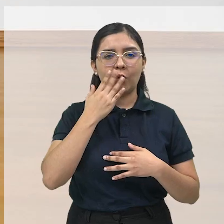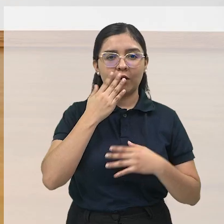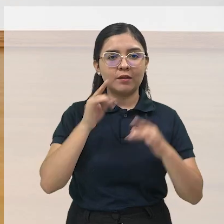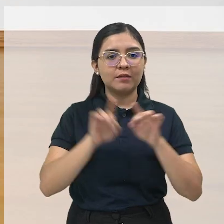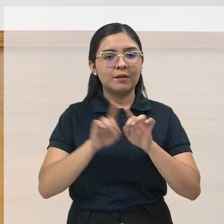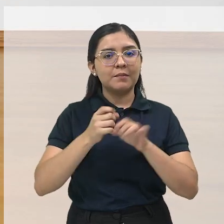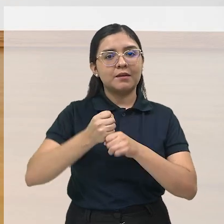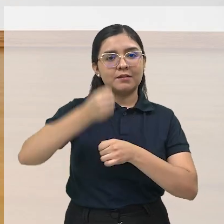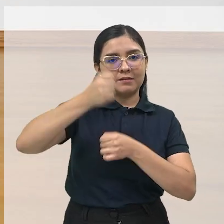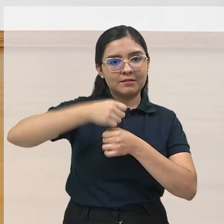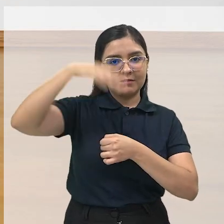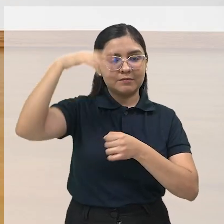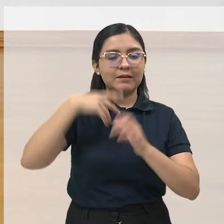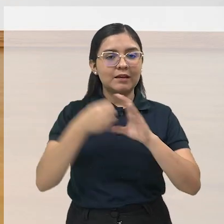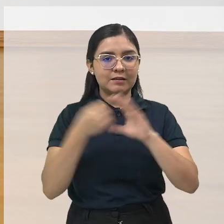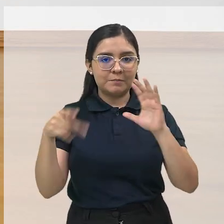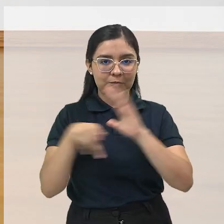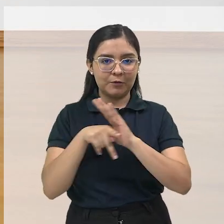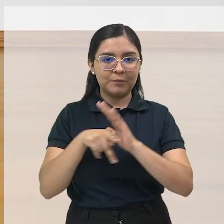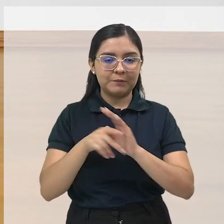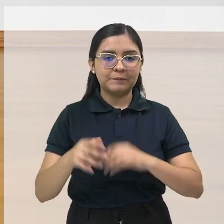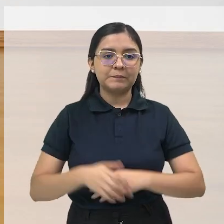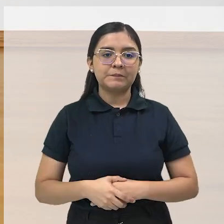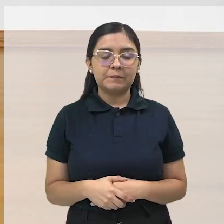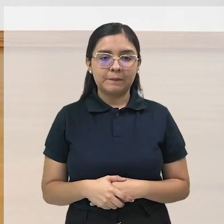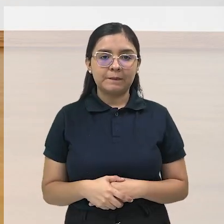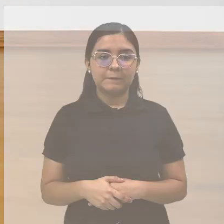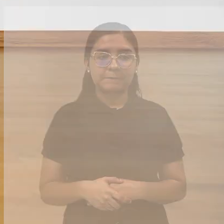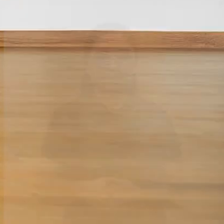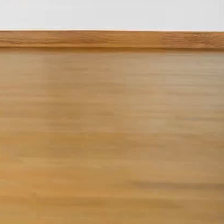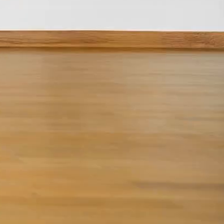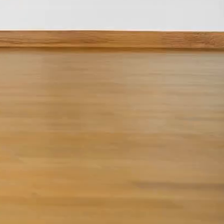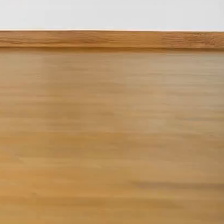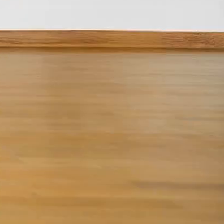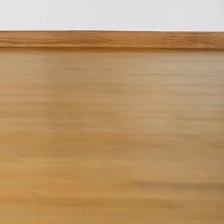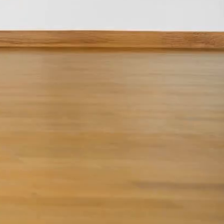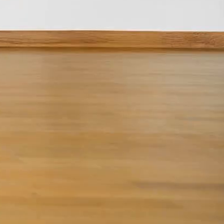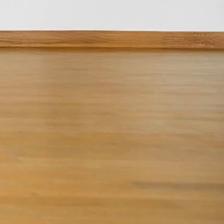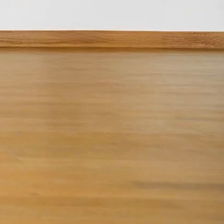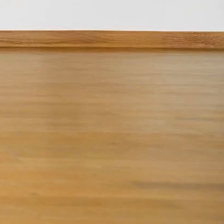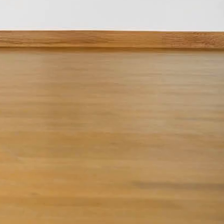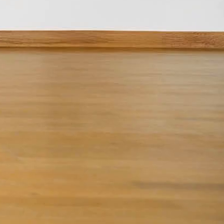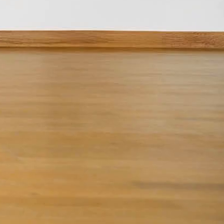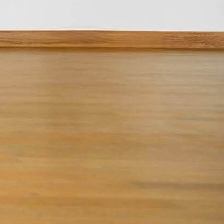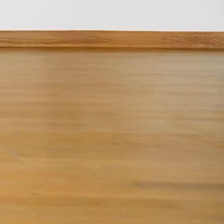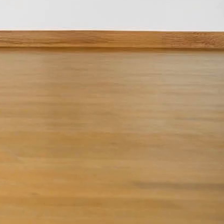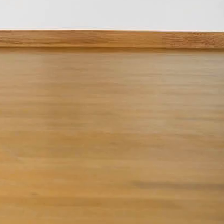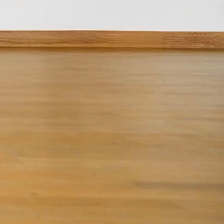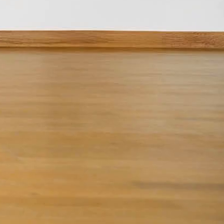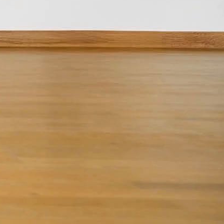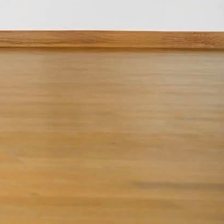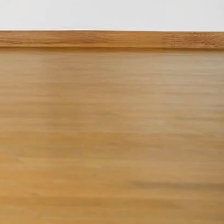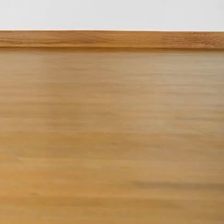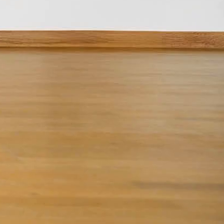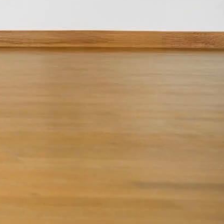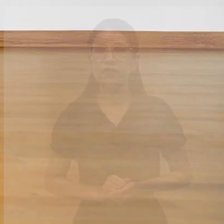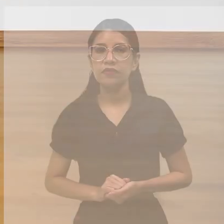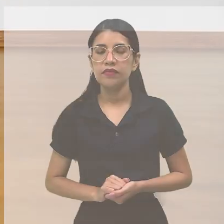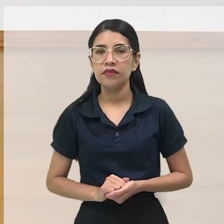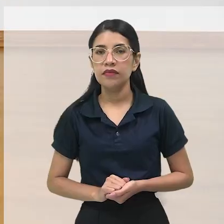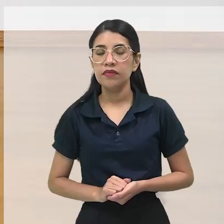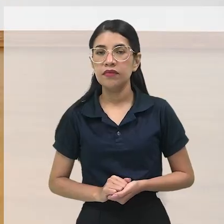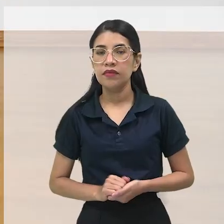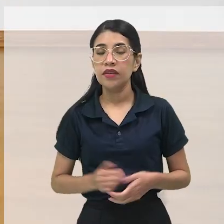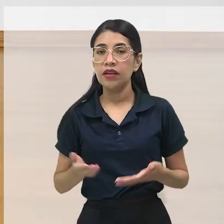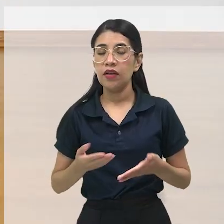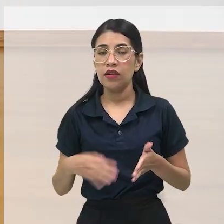a sua sombrinha característica. Chegamos numa outra região do país, olha só onde nós